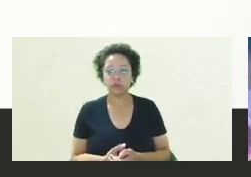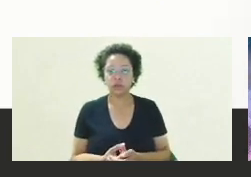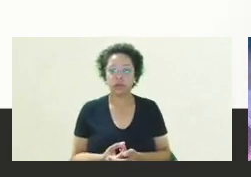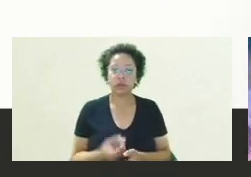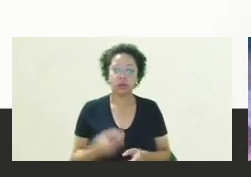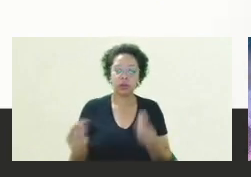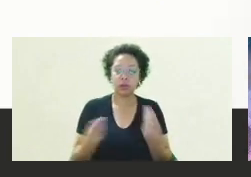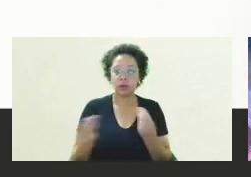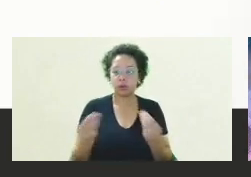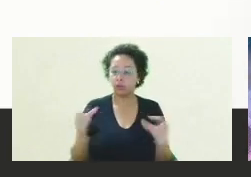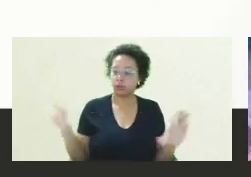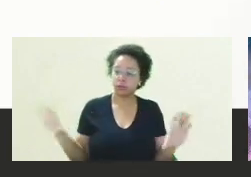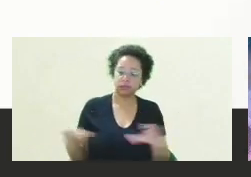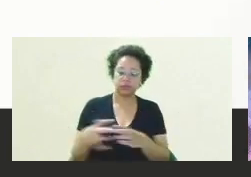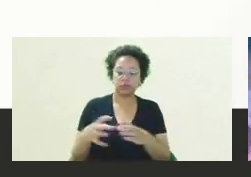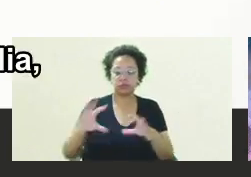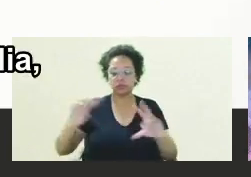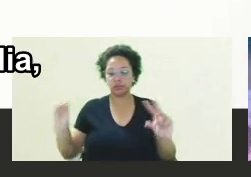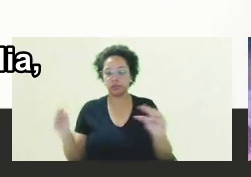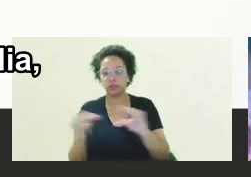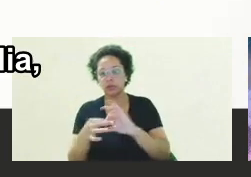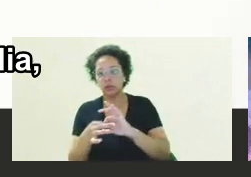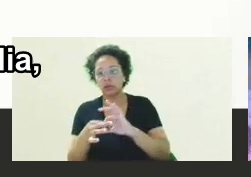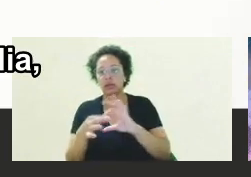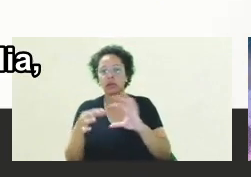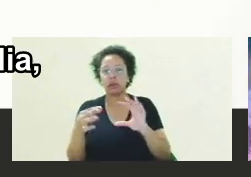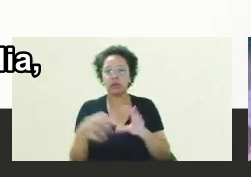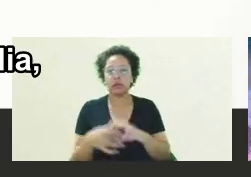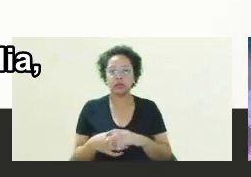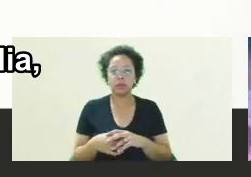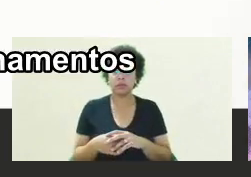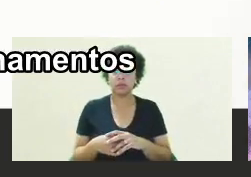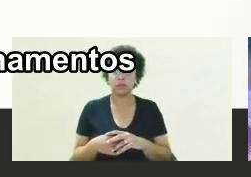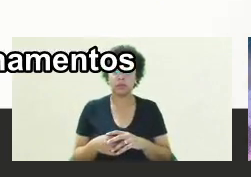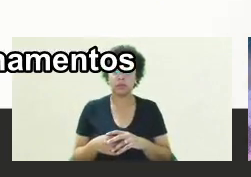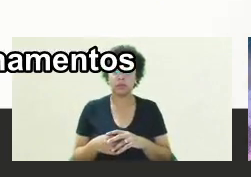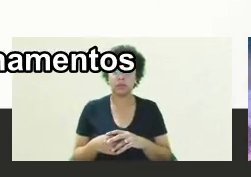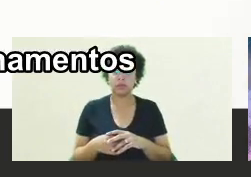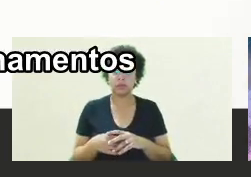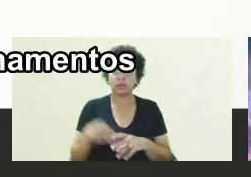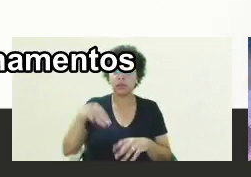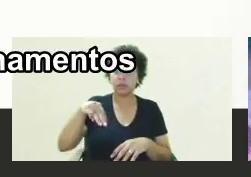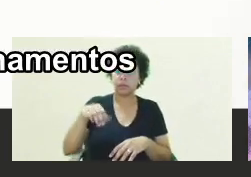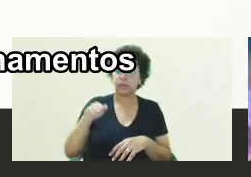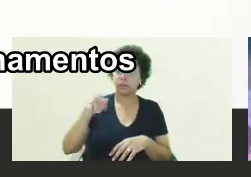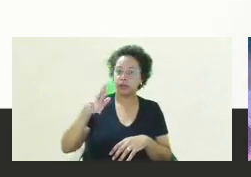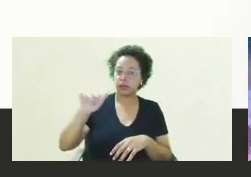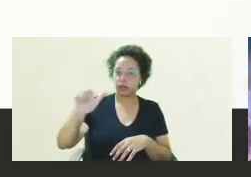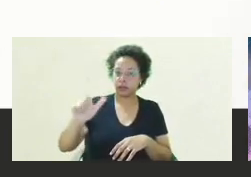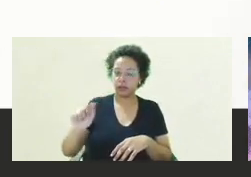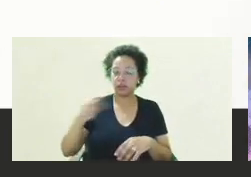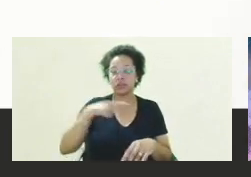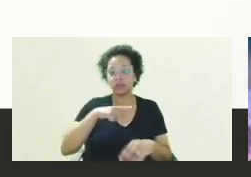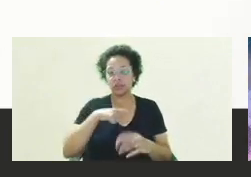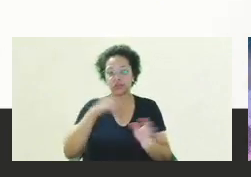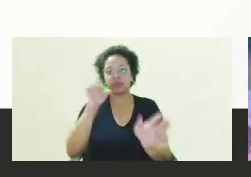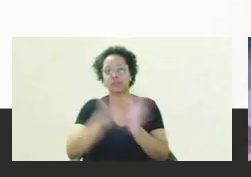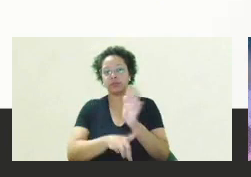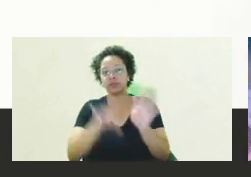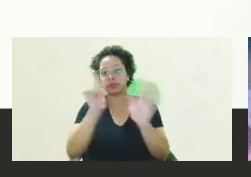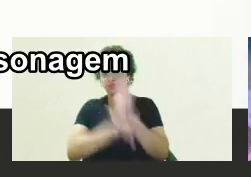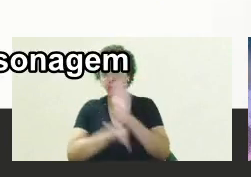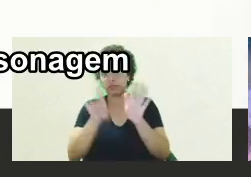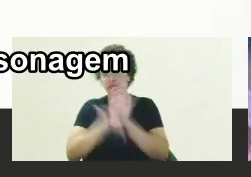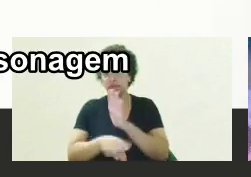X e QA e testes, enfim. Então, esse personagem, Marília, também tinha muitos questionamentos e muitas dúvidas,